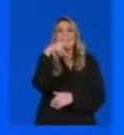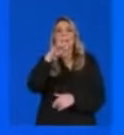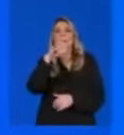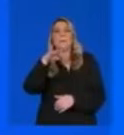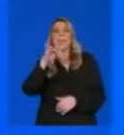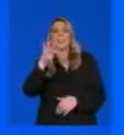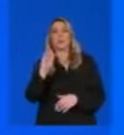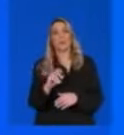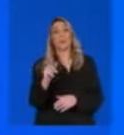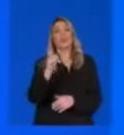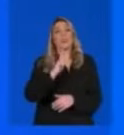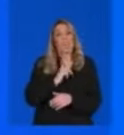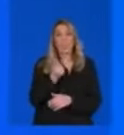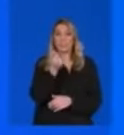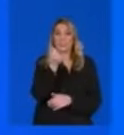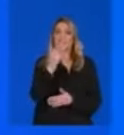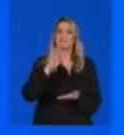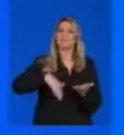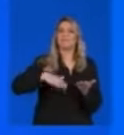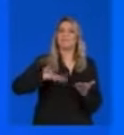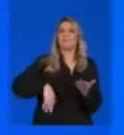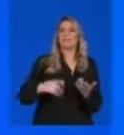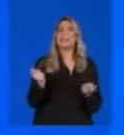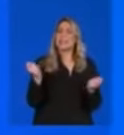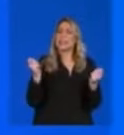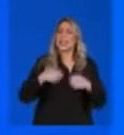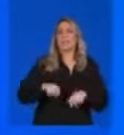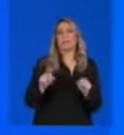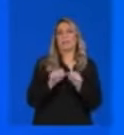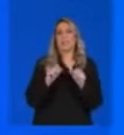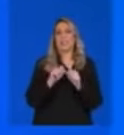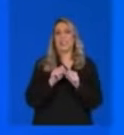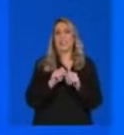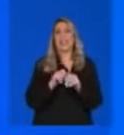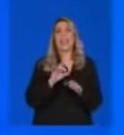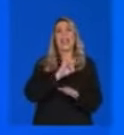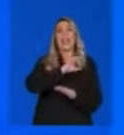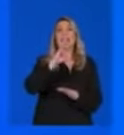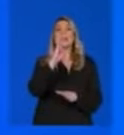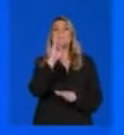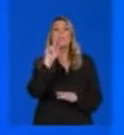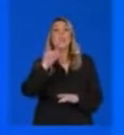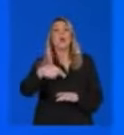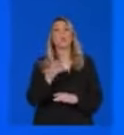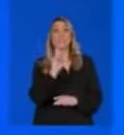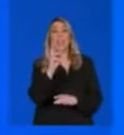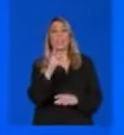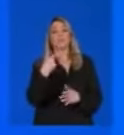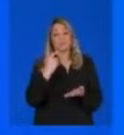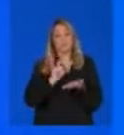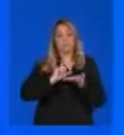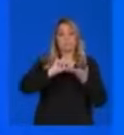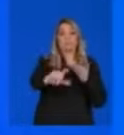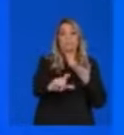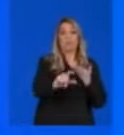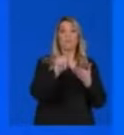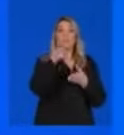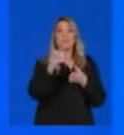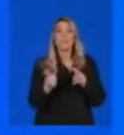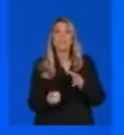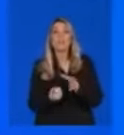existe dinheiro barato para isso e nós temos como como fazer cada bilhão de reais que se investe no saneamento você cria